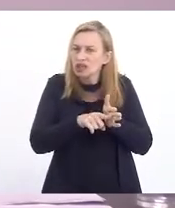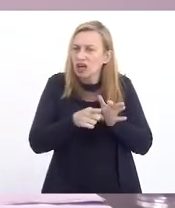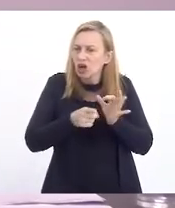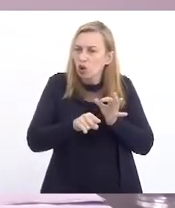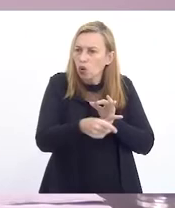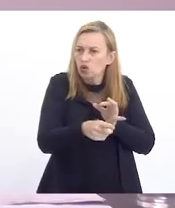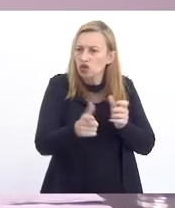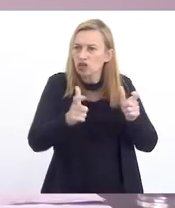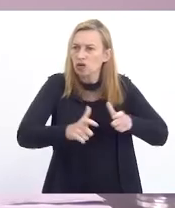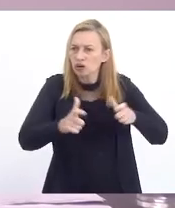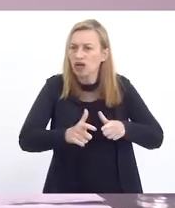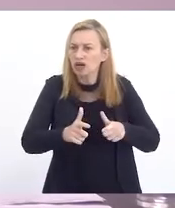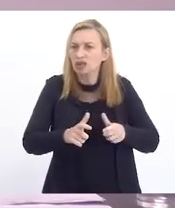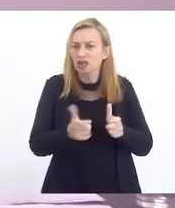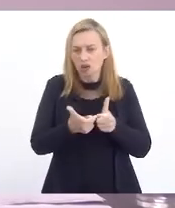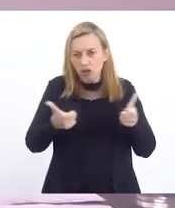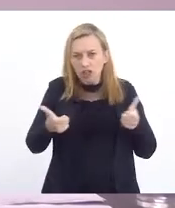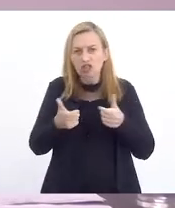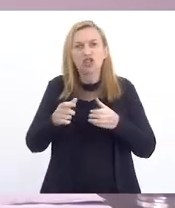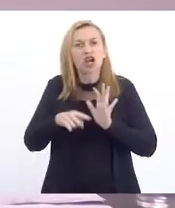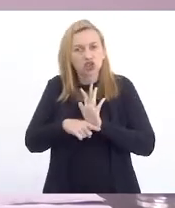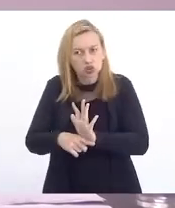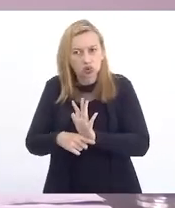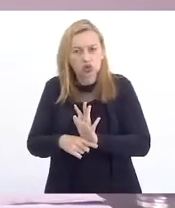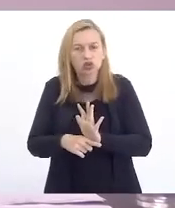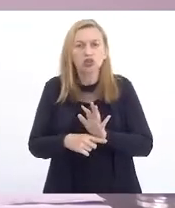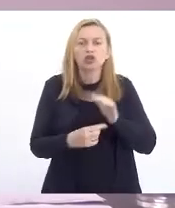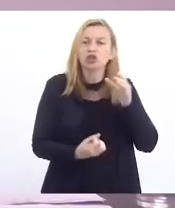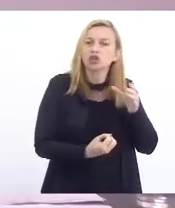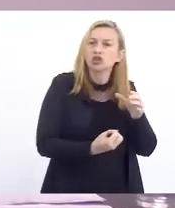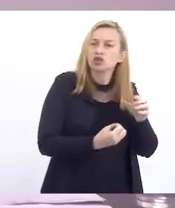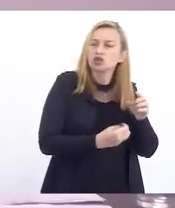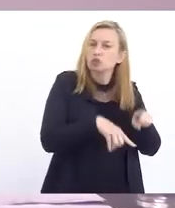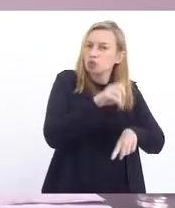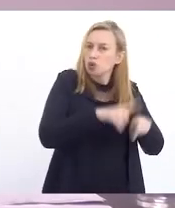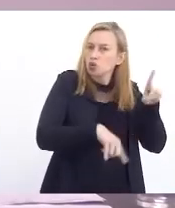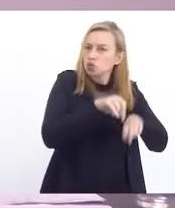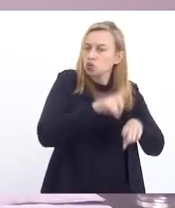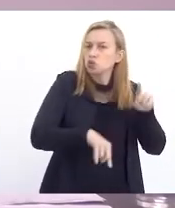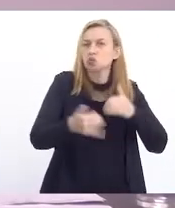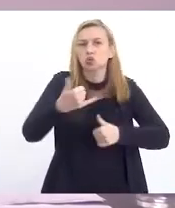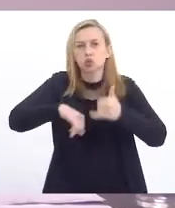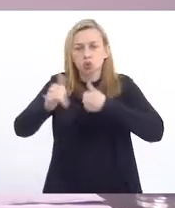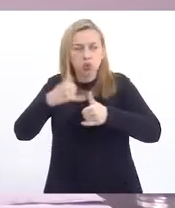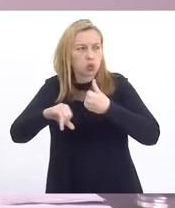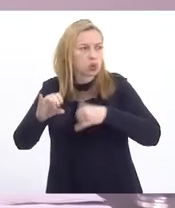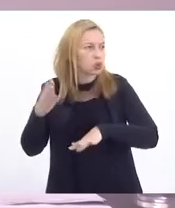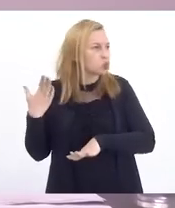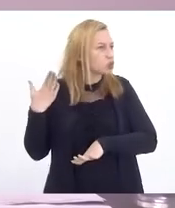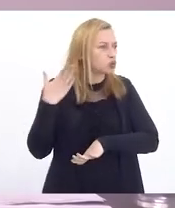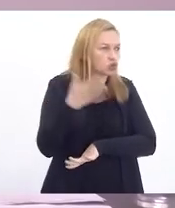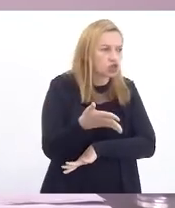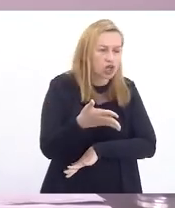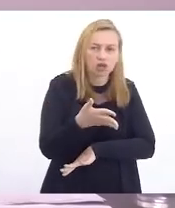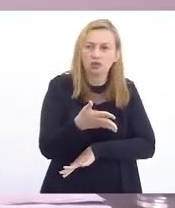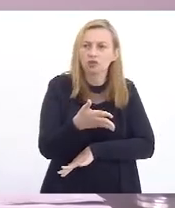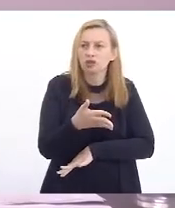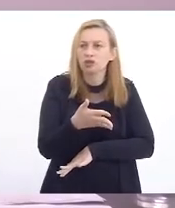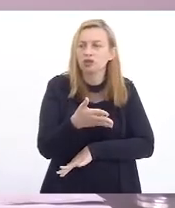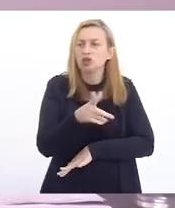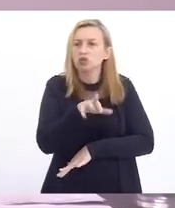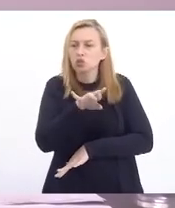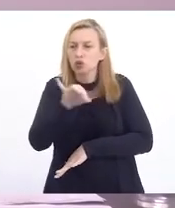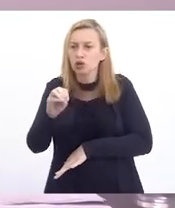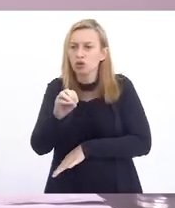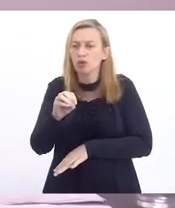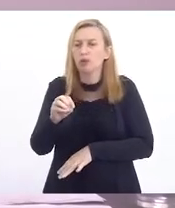daquela região. E é uma grande contribuição de produtos químicos industriais jogados direto, né, no Rio Paraíba